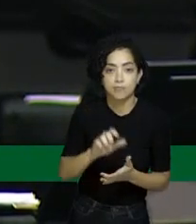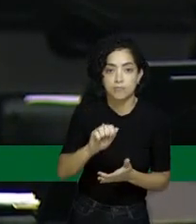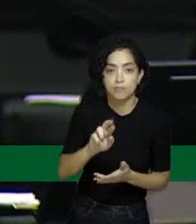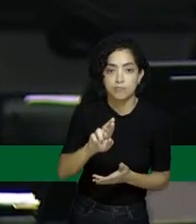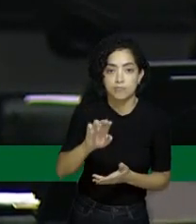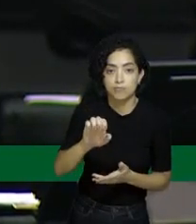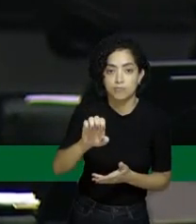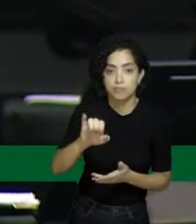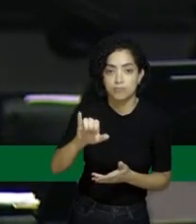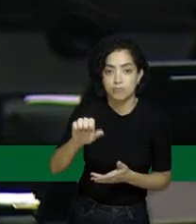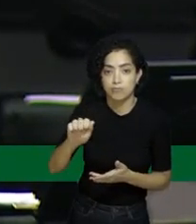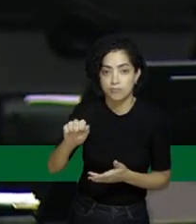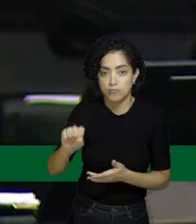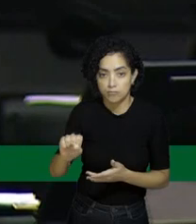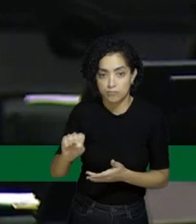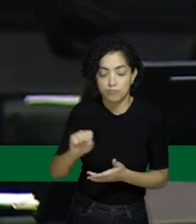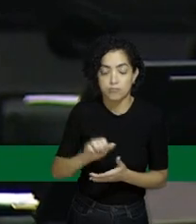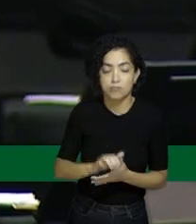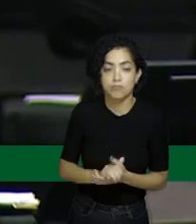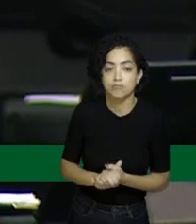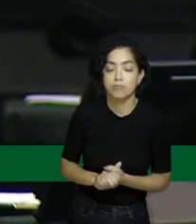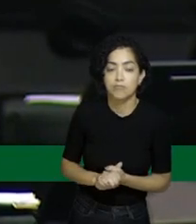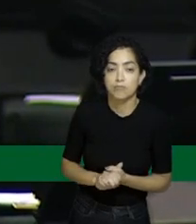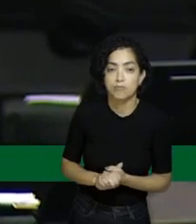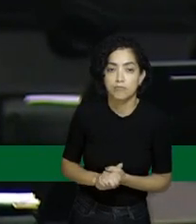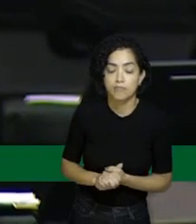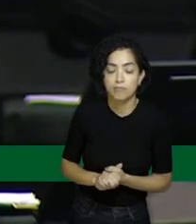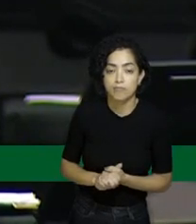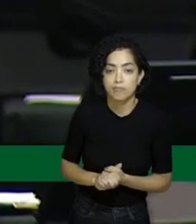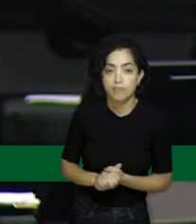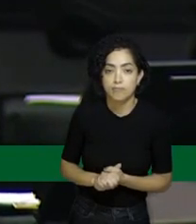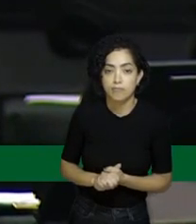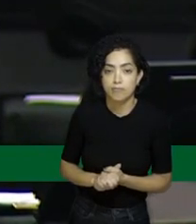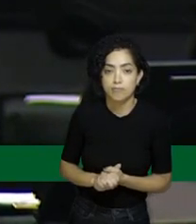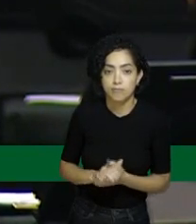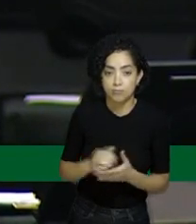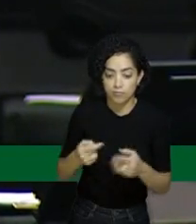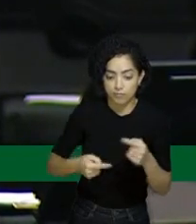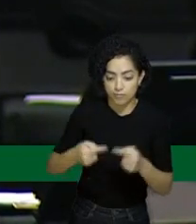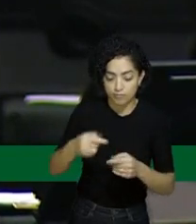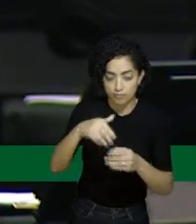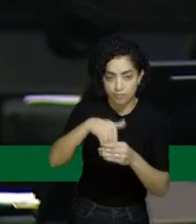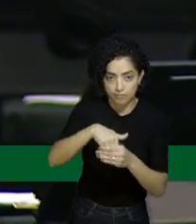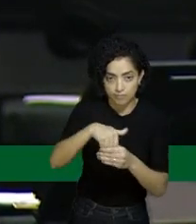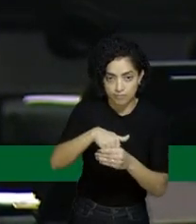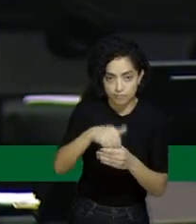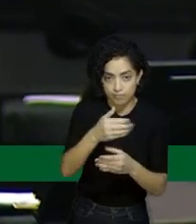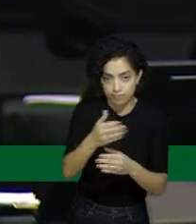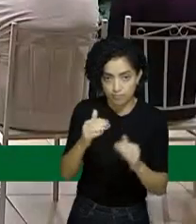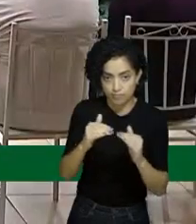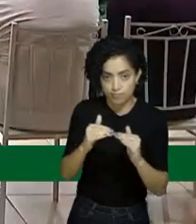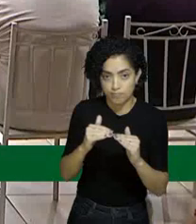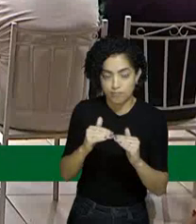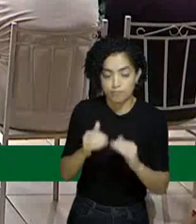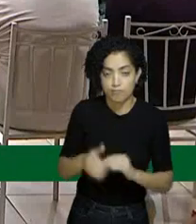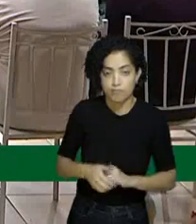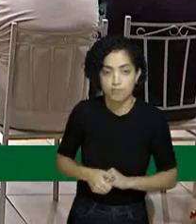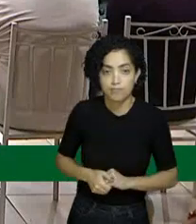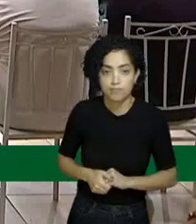da Ribanceira, em discussão. Não havendo quem queira discutir, em votação. Deputados que aprovam, permaneçam como se